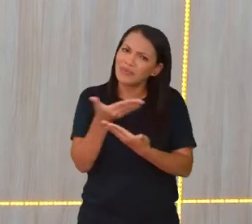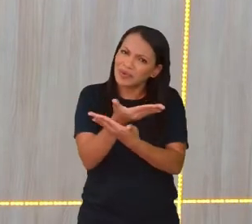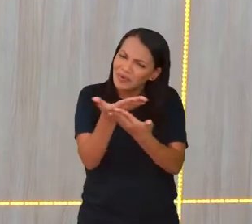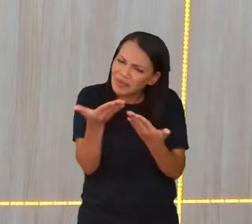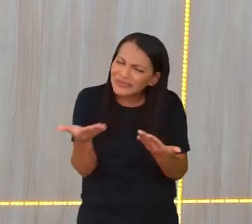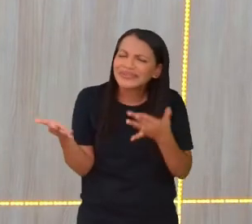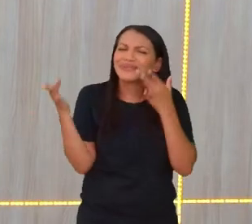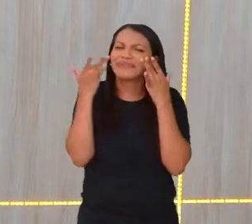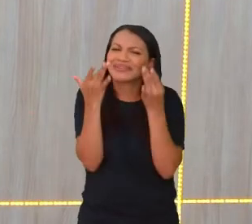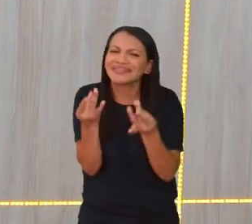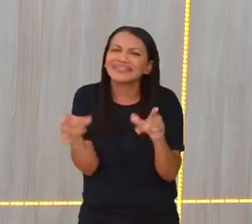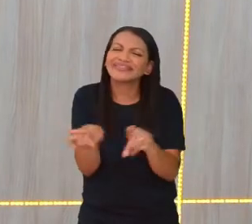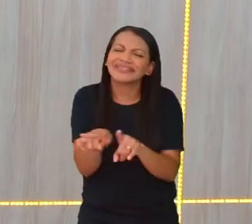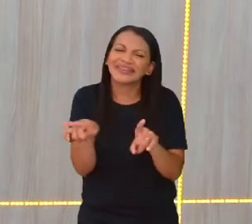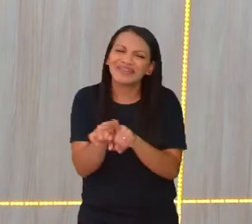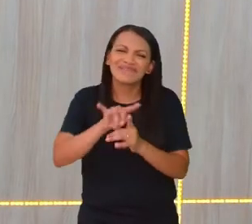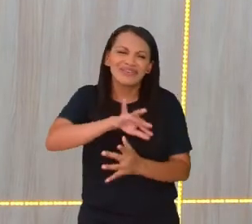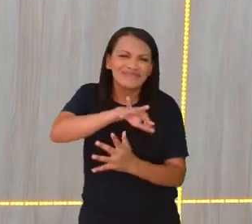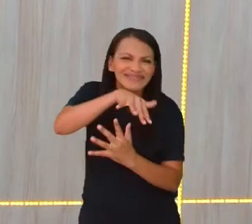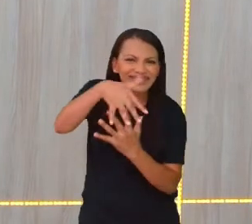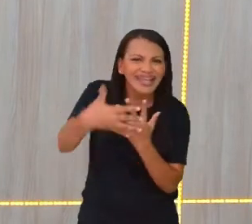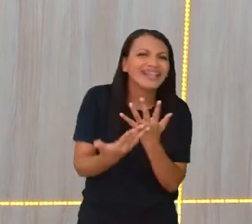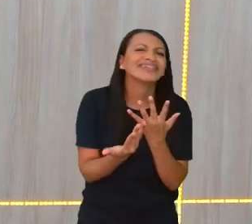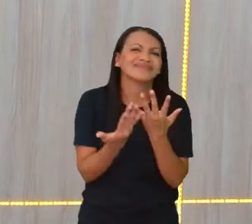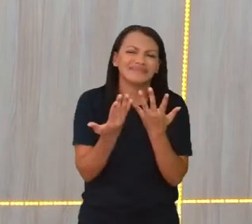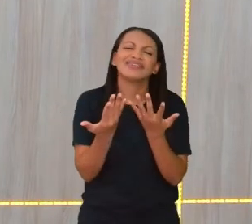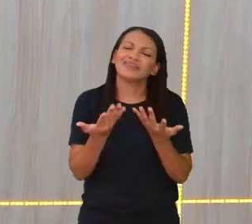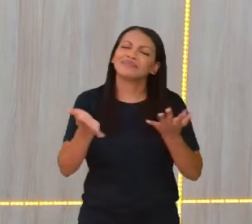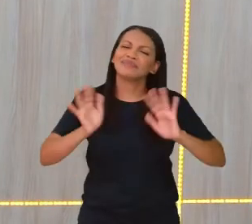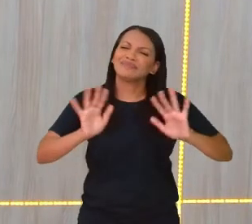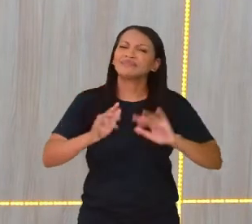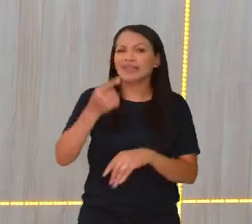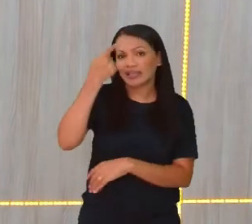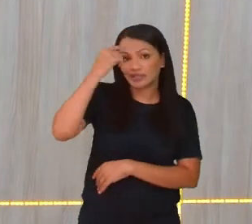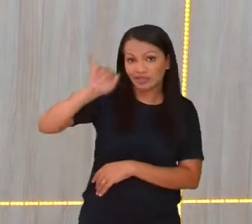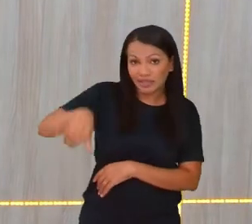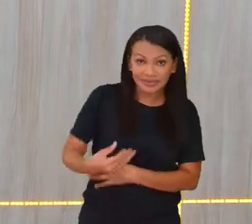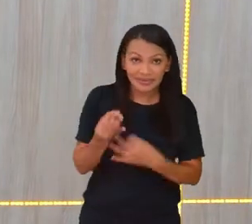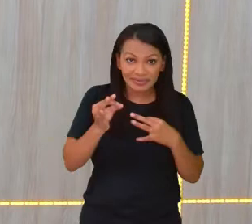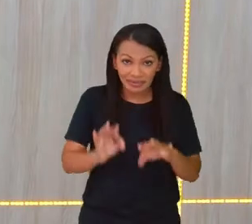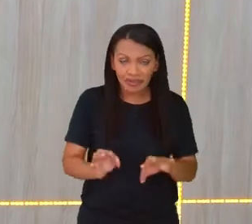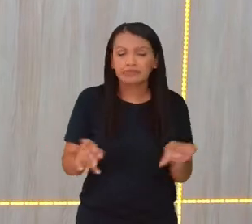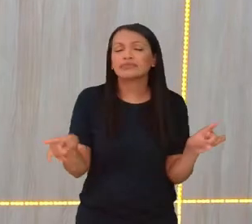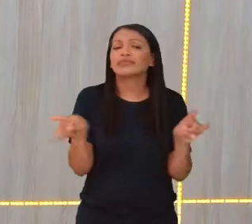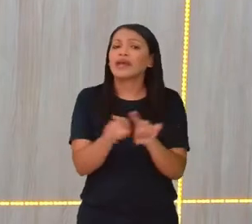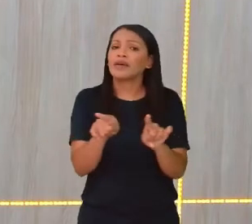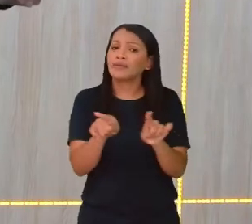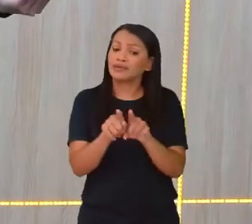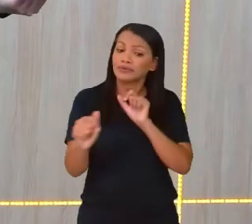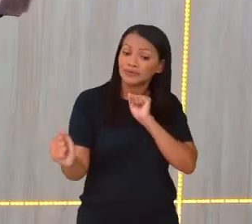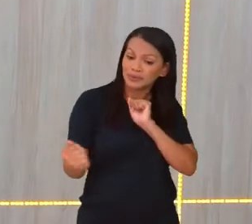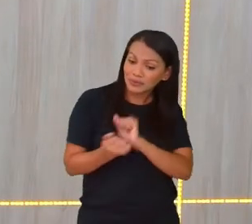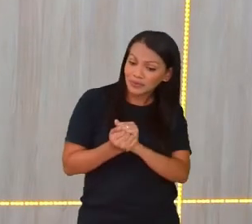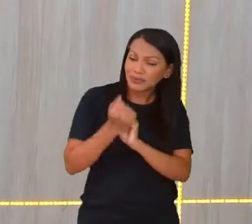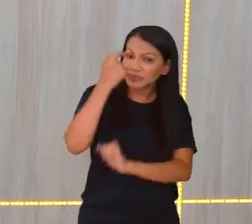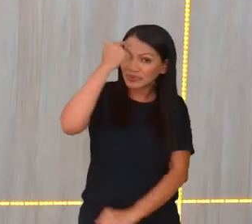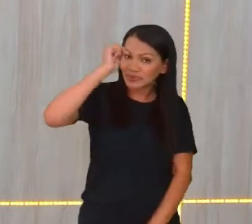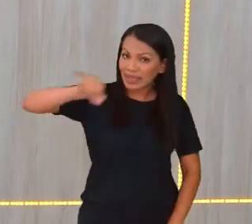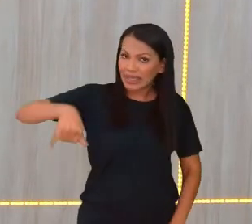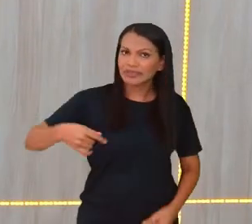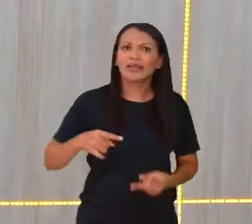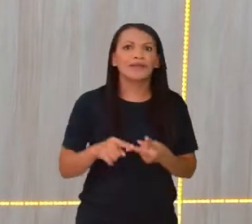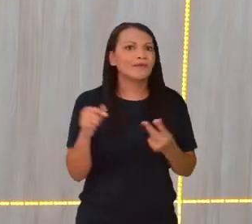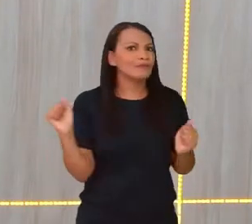você que está nos assistindo para dar essa atenção à Jéssica, tá bom? E, além de estar com Jéssica aqui, eu estou